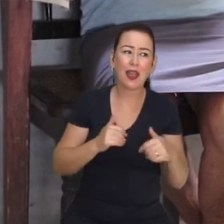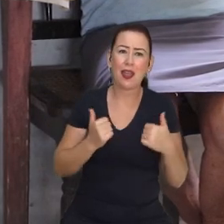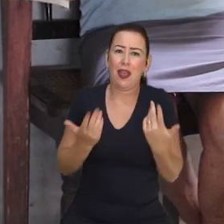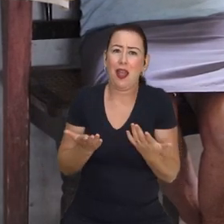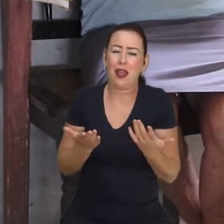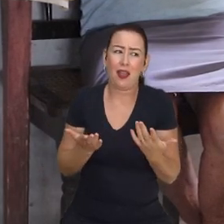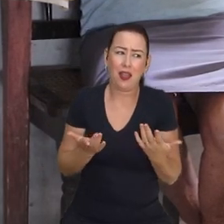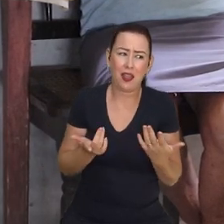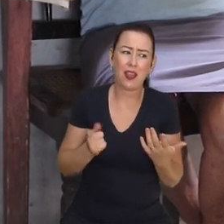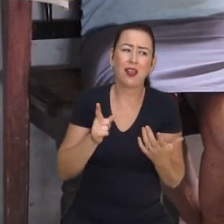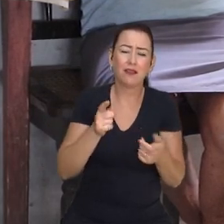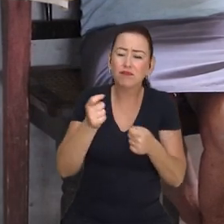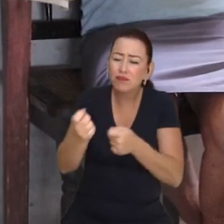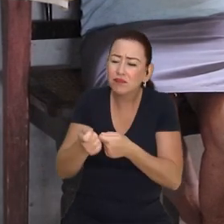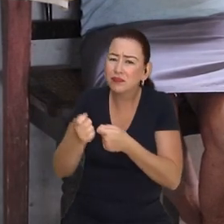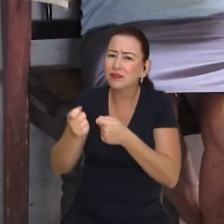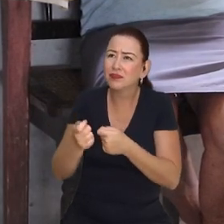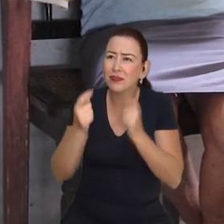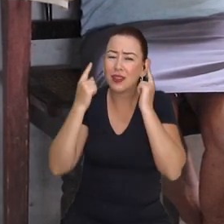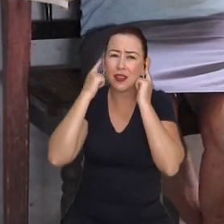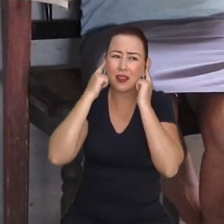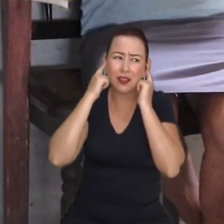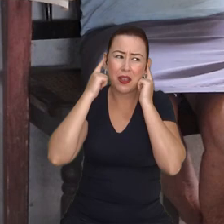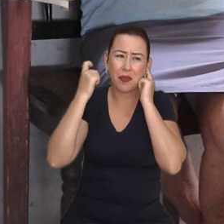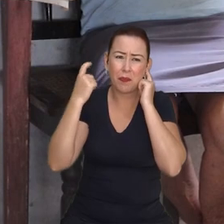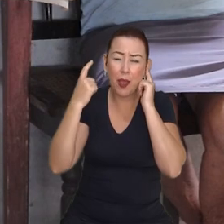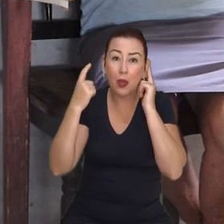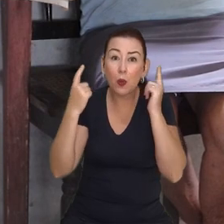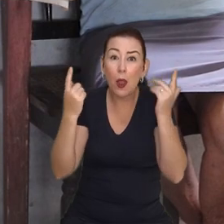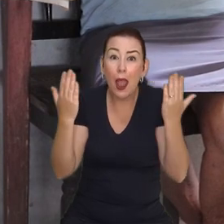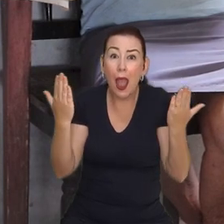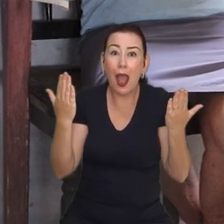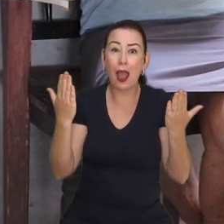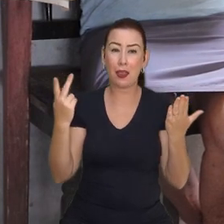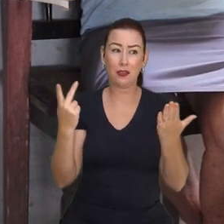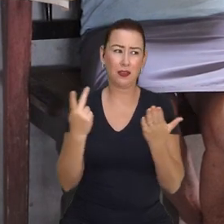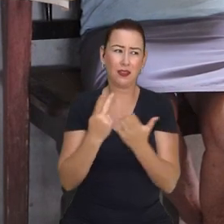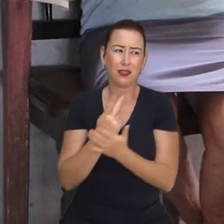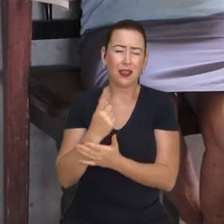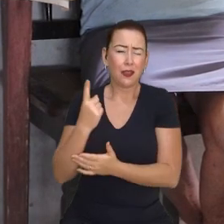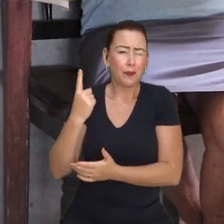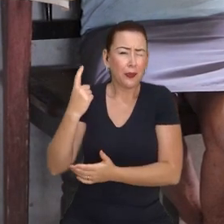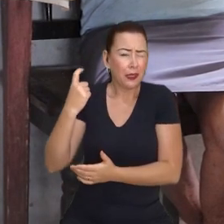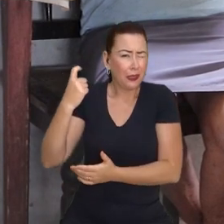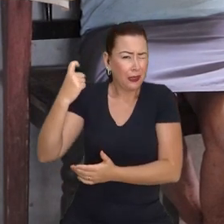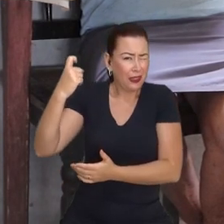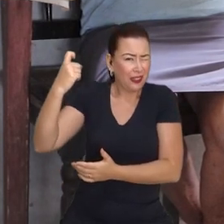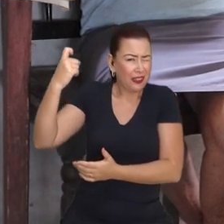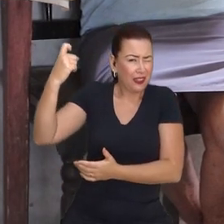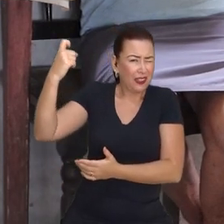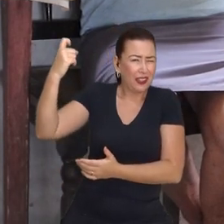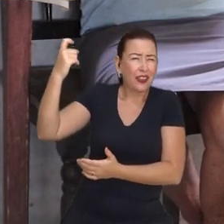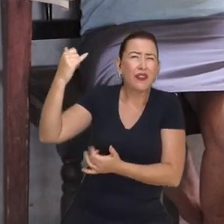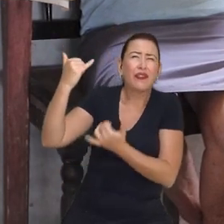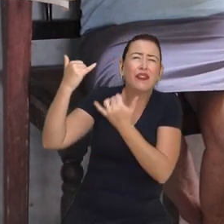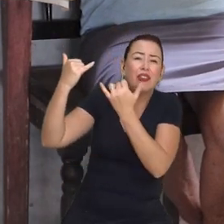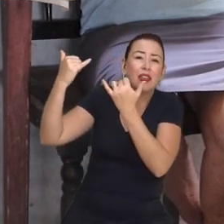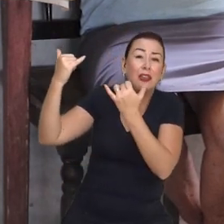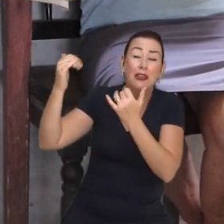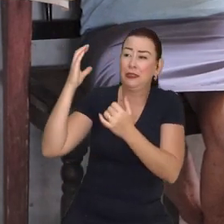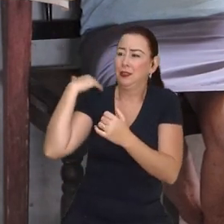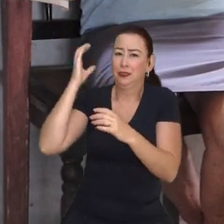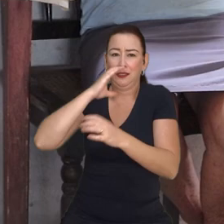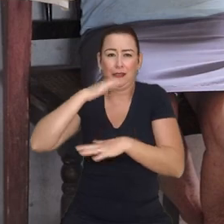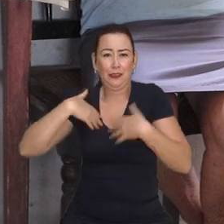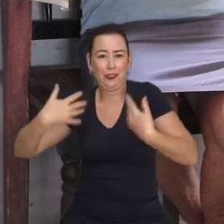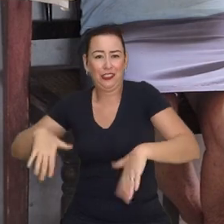tinha pegado um juriti, e eu tô lá fora, boca da noite, despenando juriti, quando deu aquele fininho no ar, assim, ó.